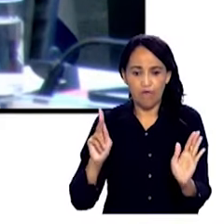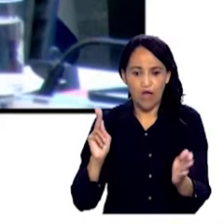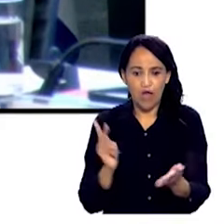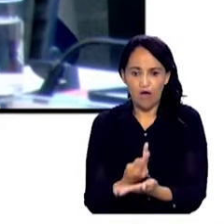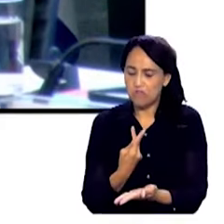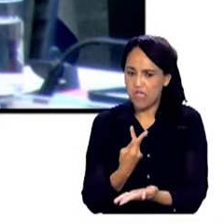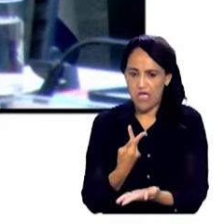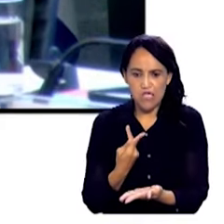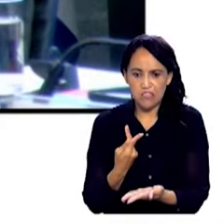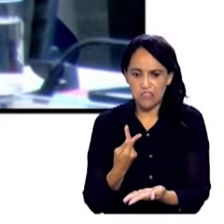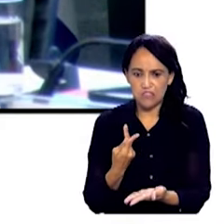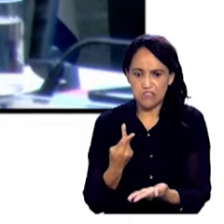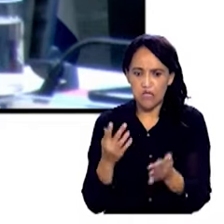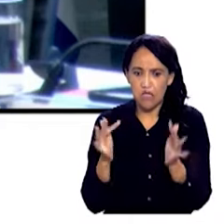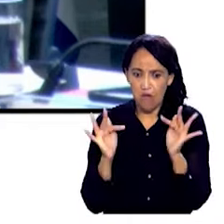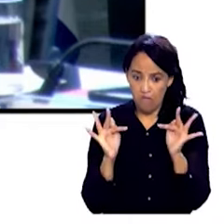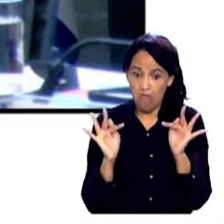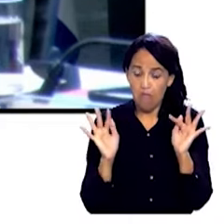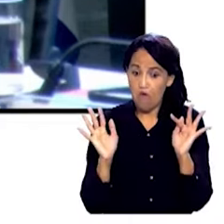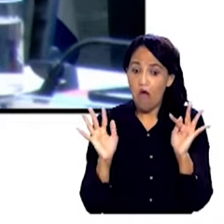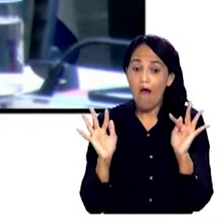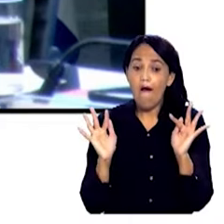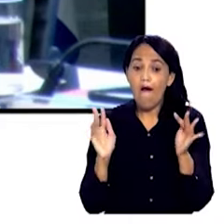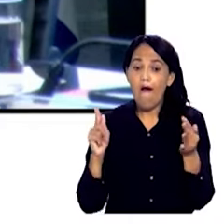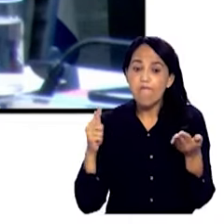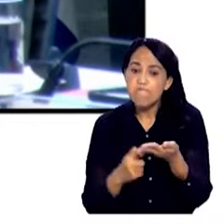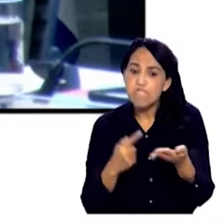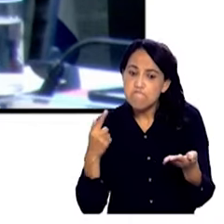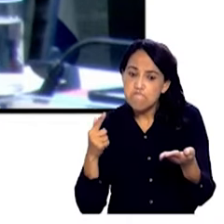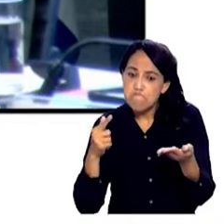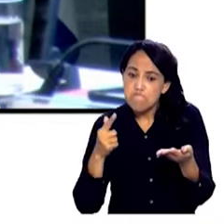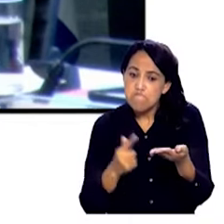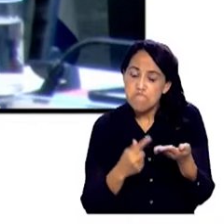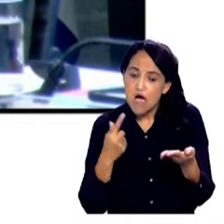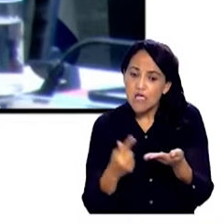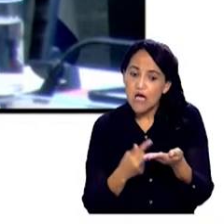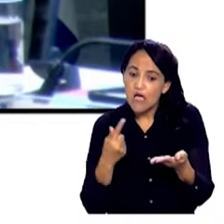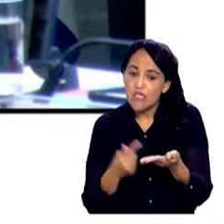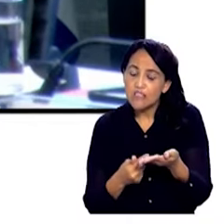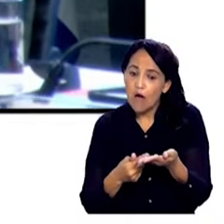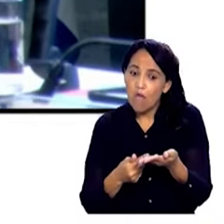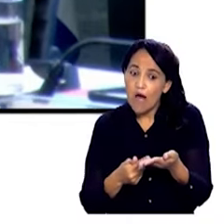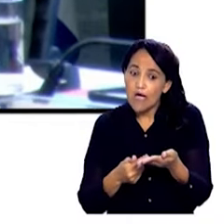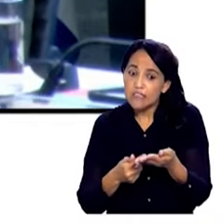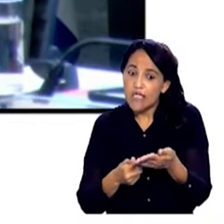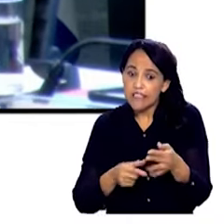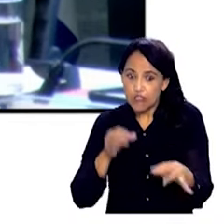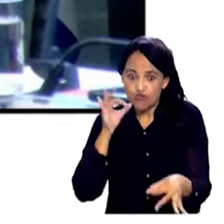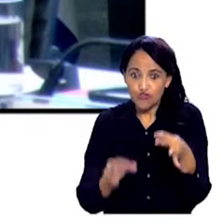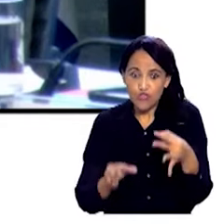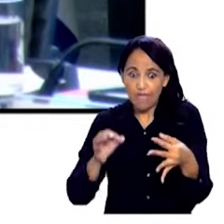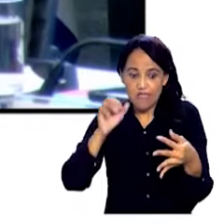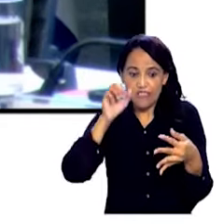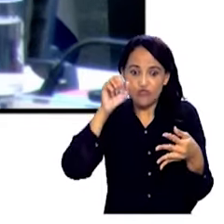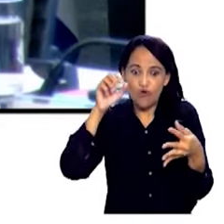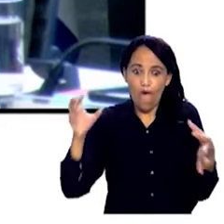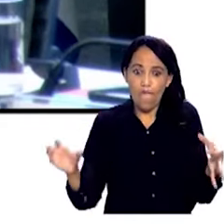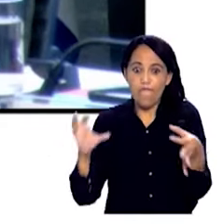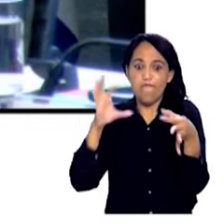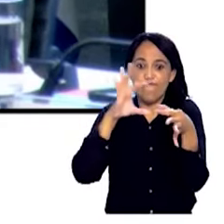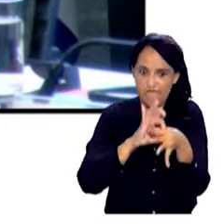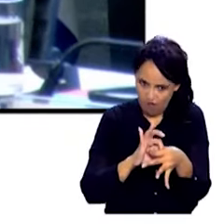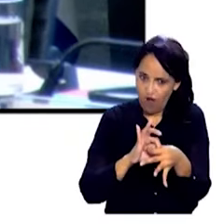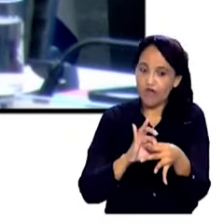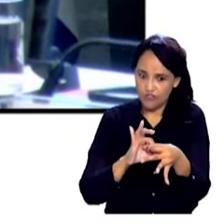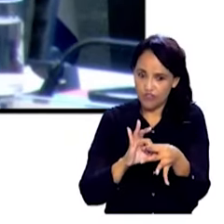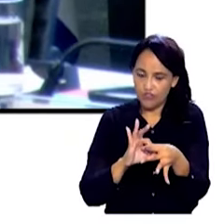normalmente 90 100 páginas e ao final tem precedente vinculante chama-se vamos ter como precedente vinculante